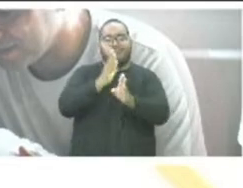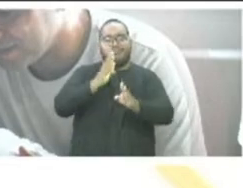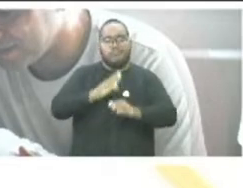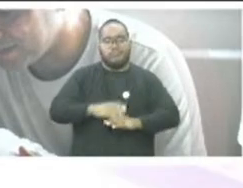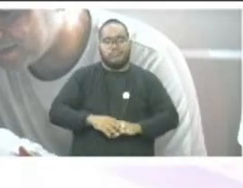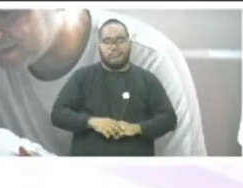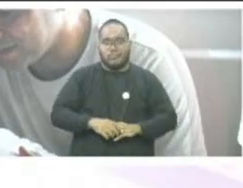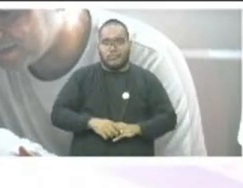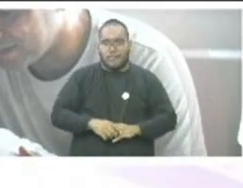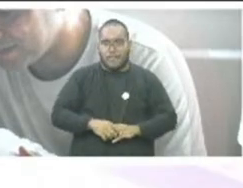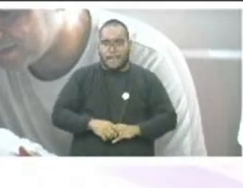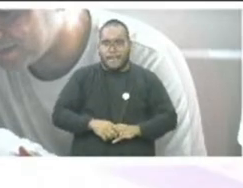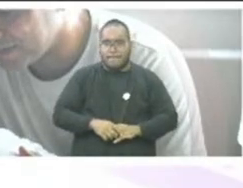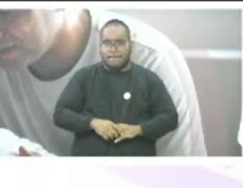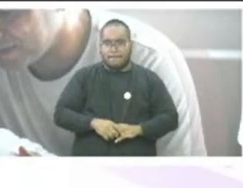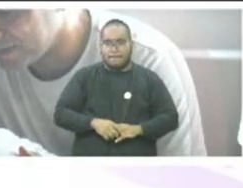morbimortalidade.